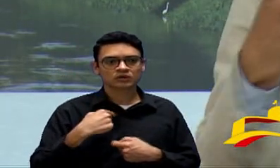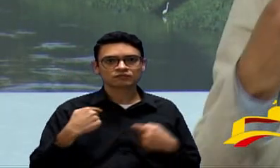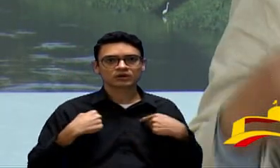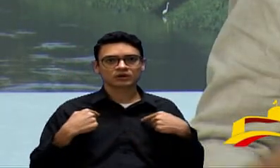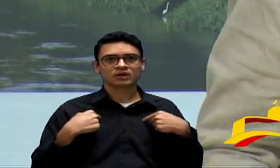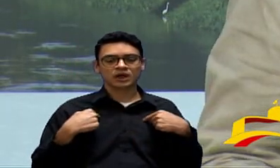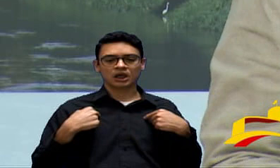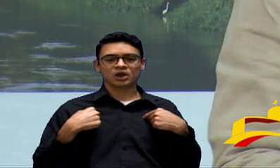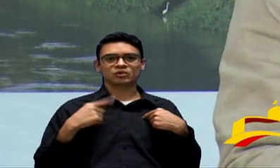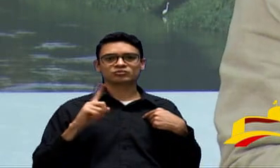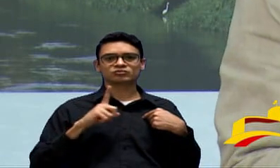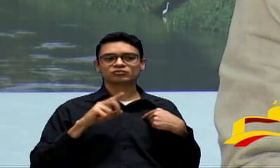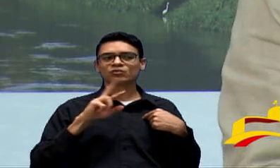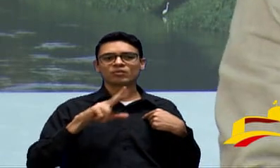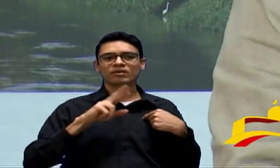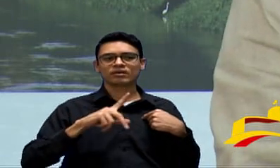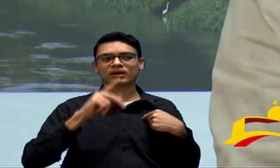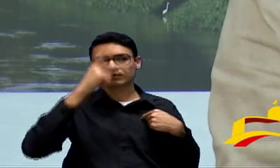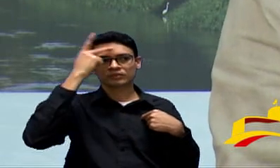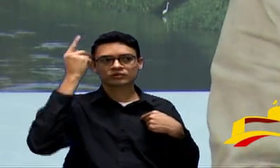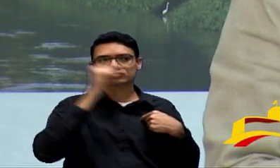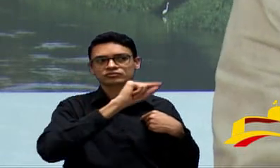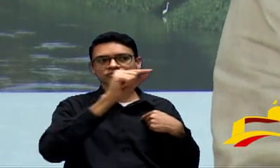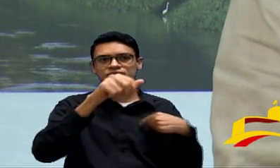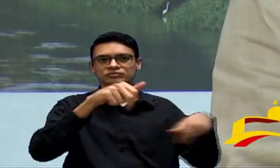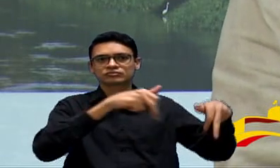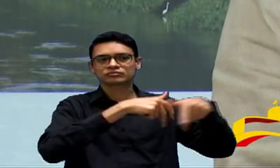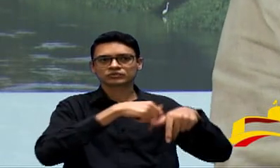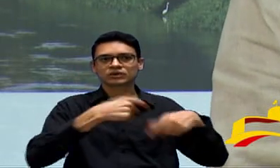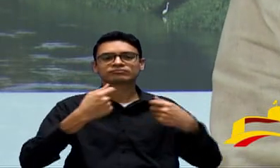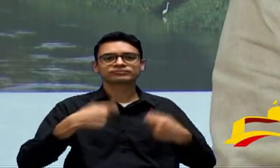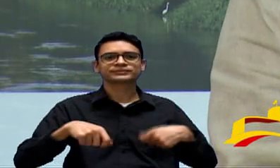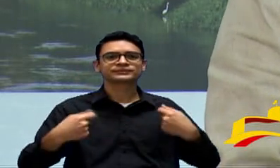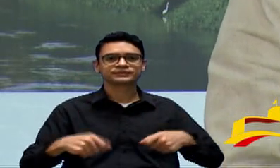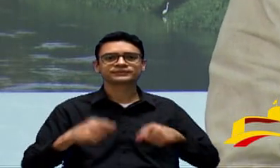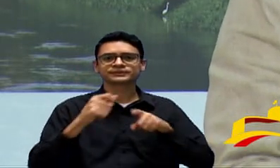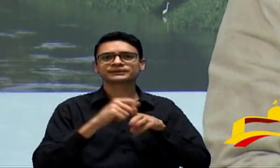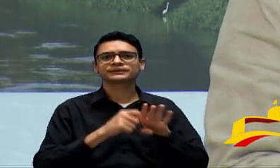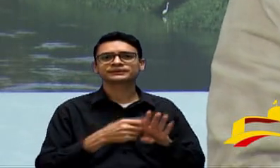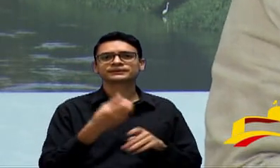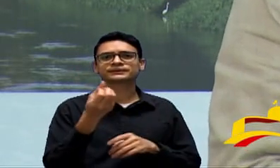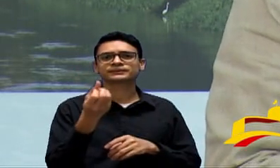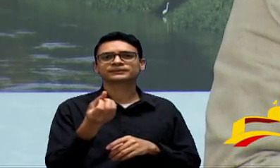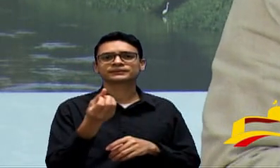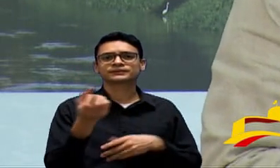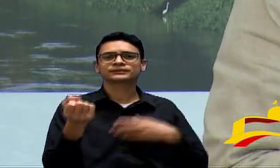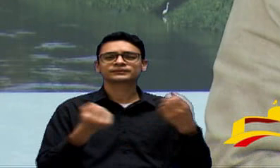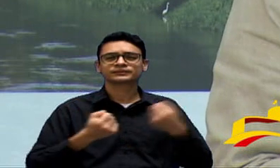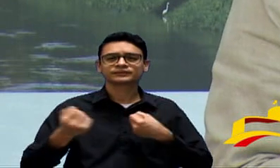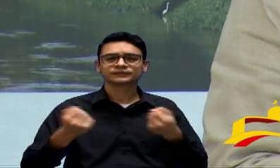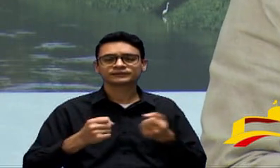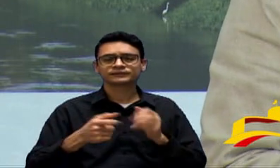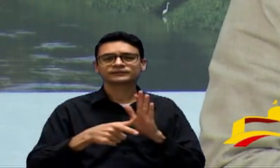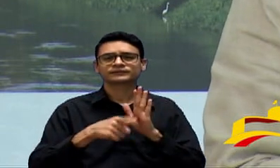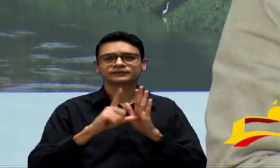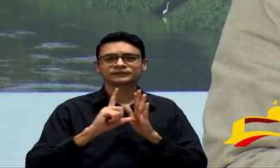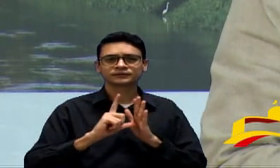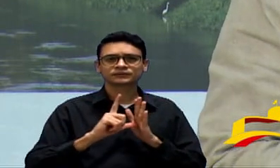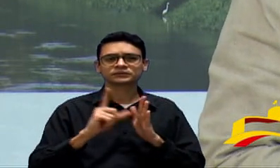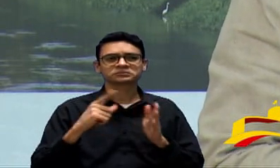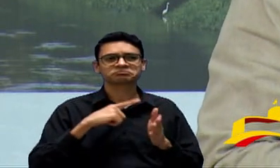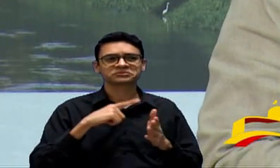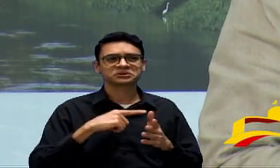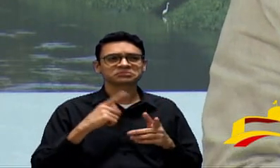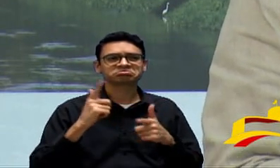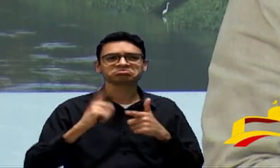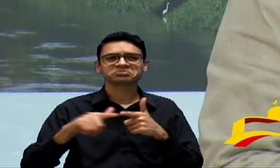pela população, que ela necessita desse veículo. 6 meses sem esse veículo, ou o veículo que estava anteriormente lá está com um radiador, ou sei lá o